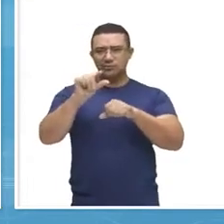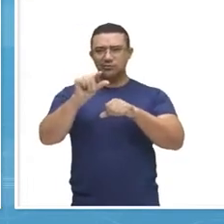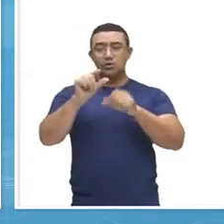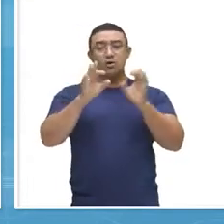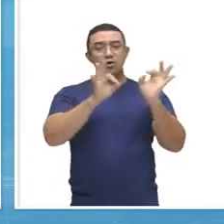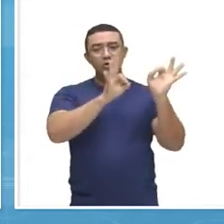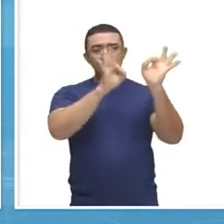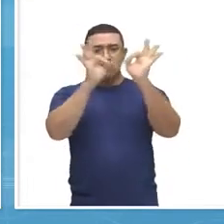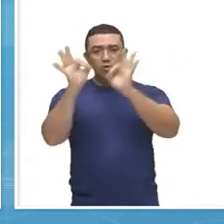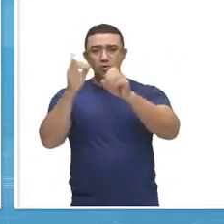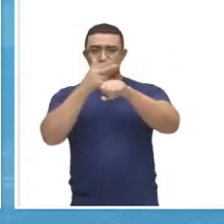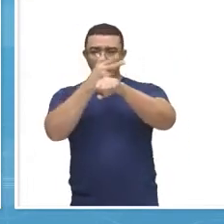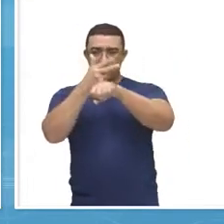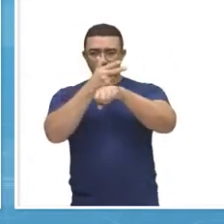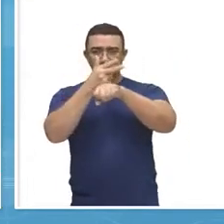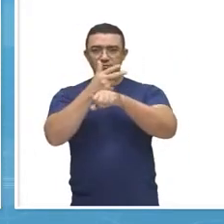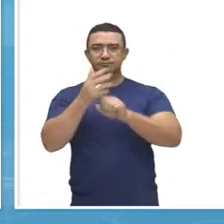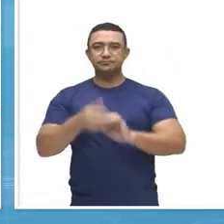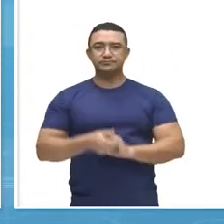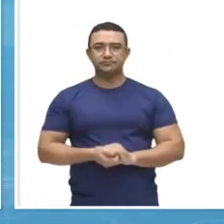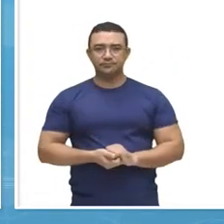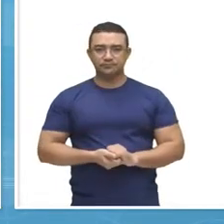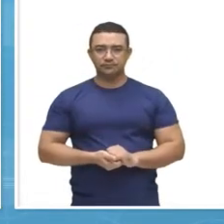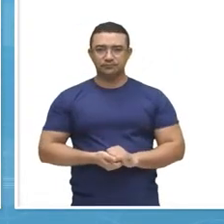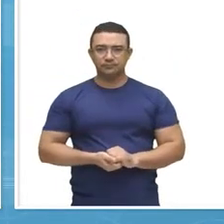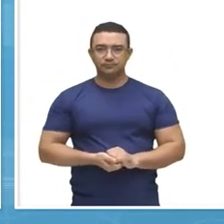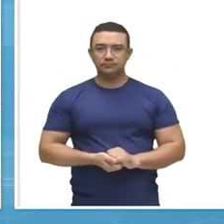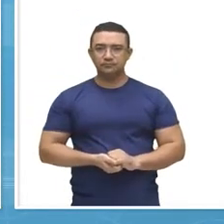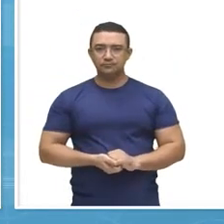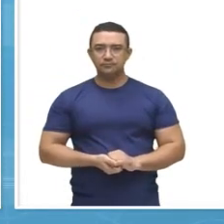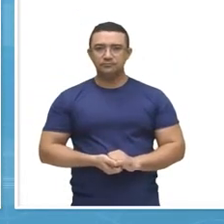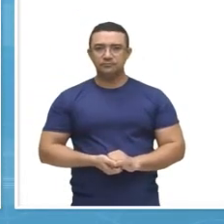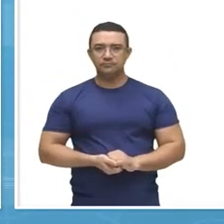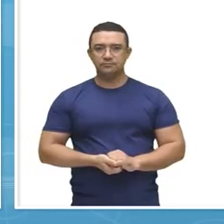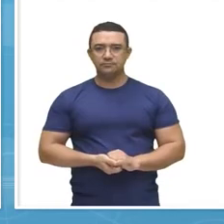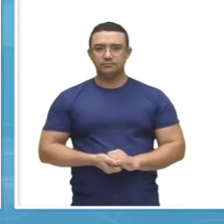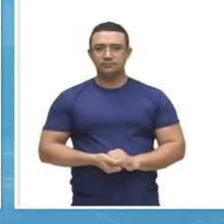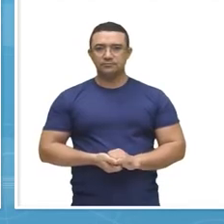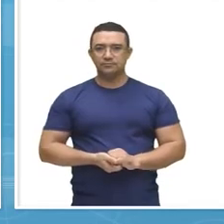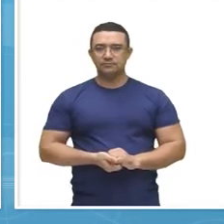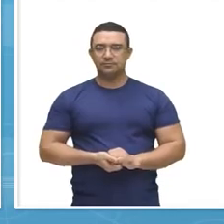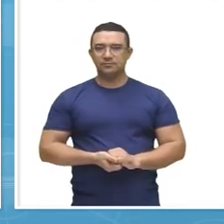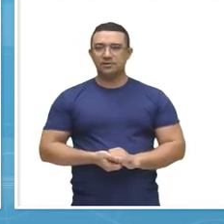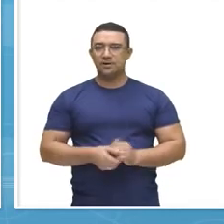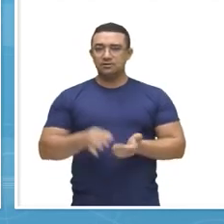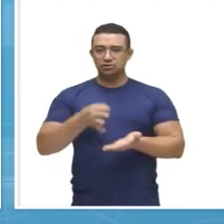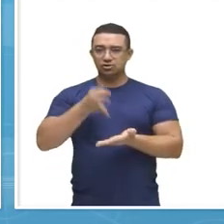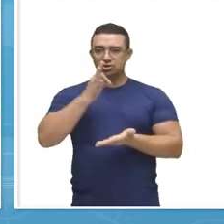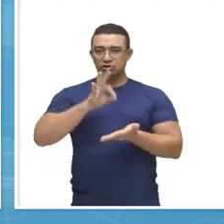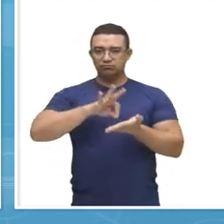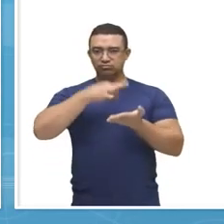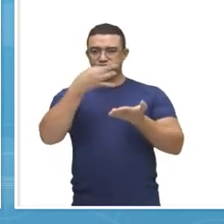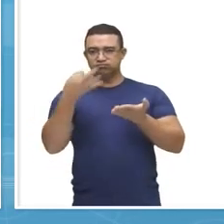vídeo, sobre essas expressões. Olha só. Drop the cup, derrubar xícara de café.